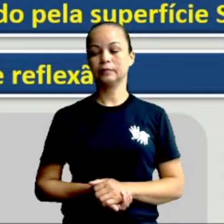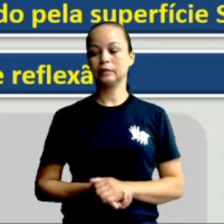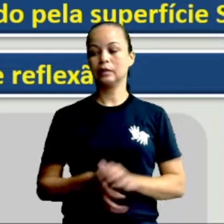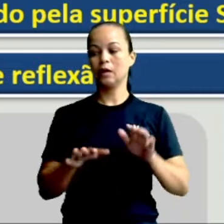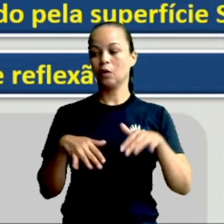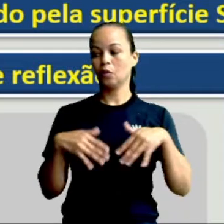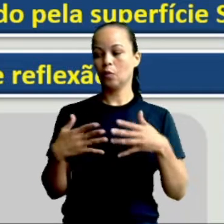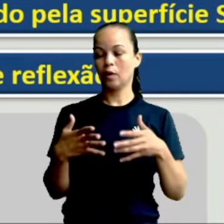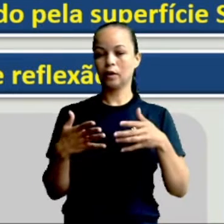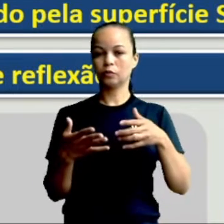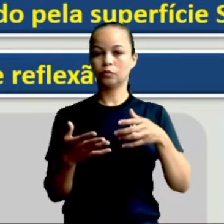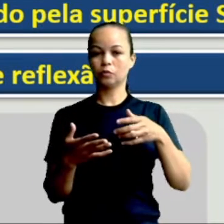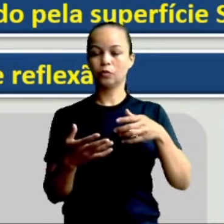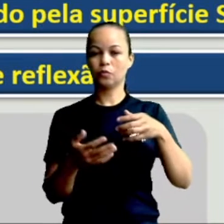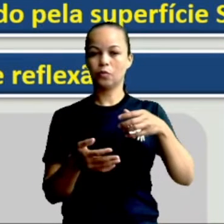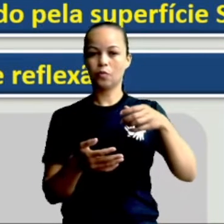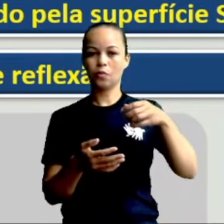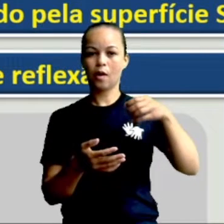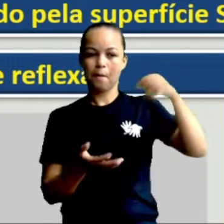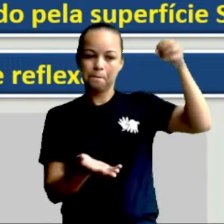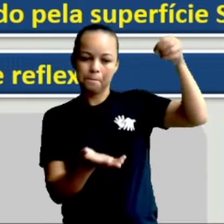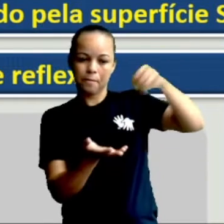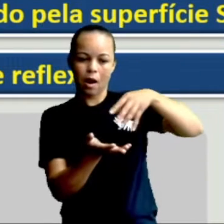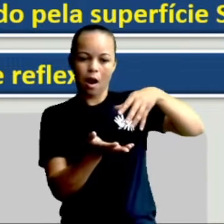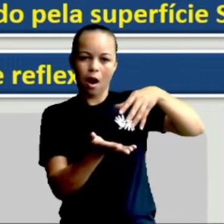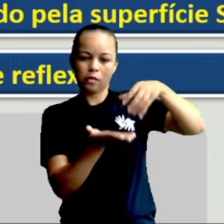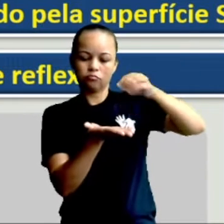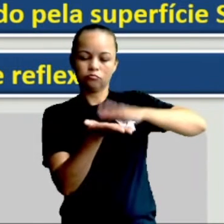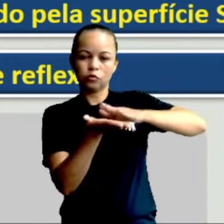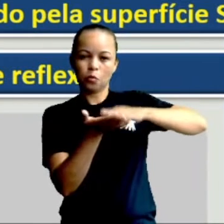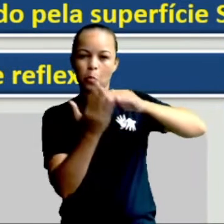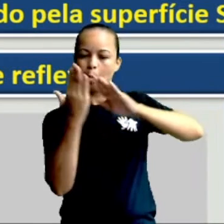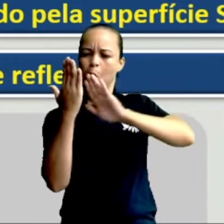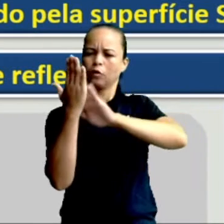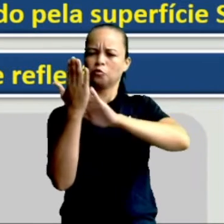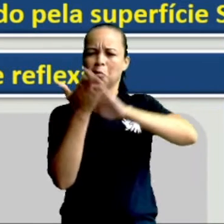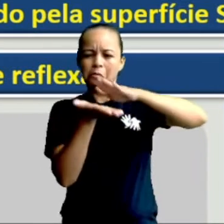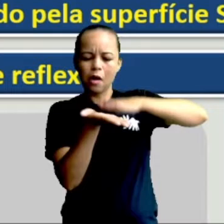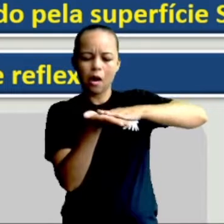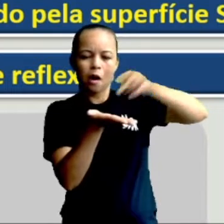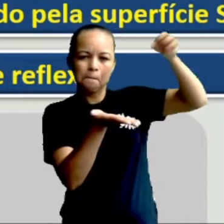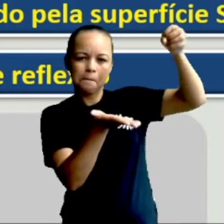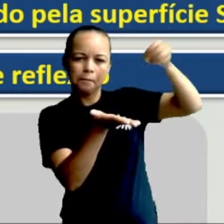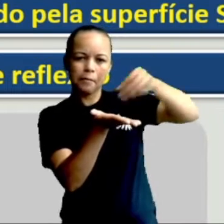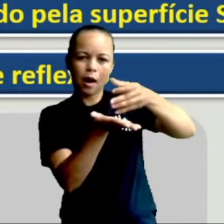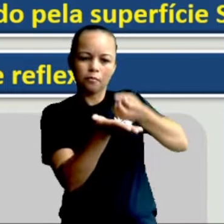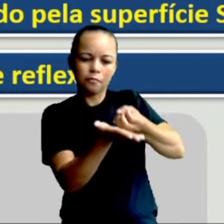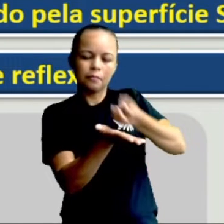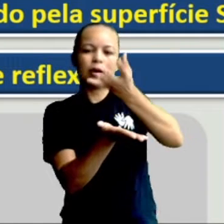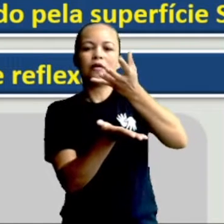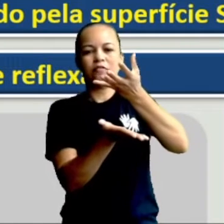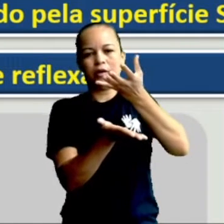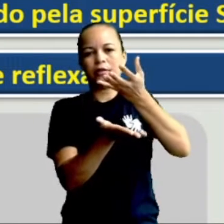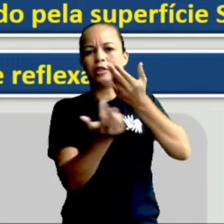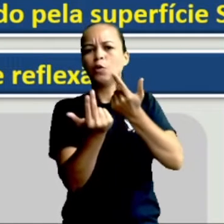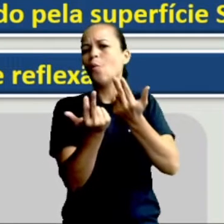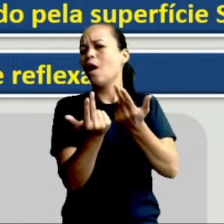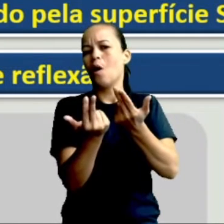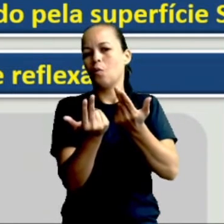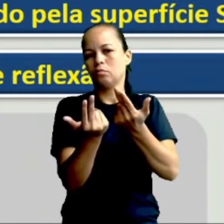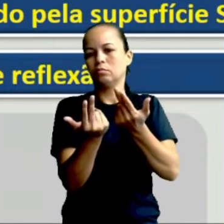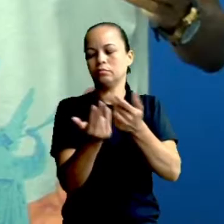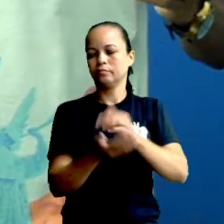Quando o raio ele bate no espelho, tá? Reflete no mesmo ângulo, ou seja, bota aqui